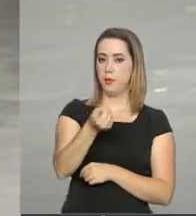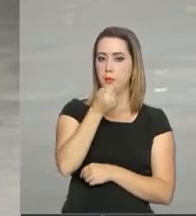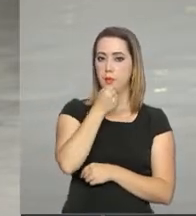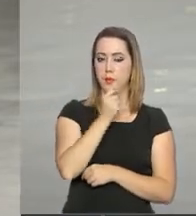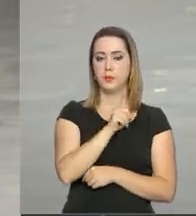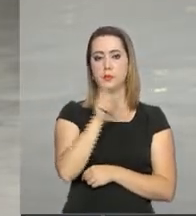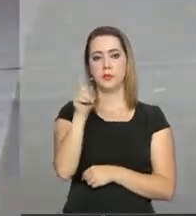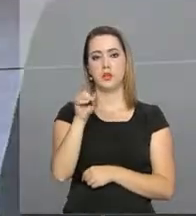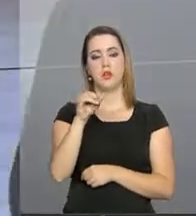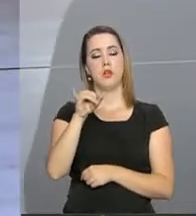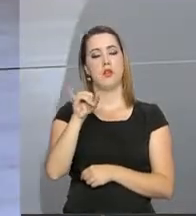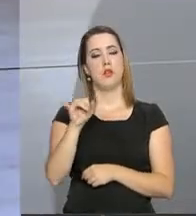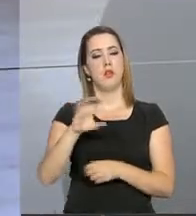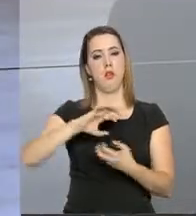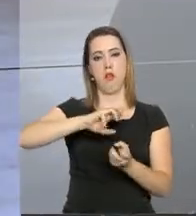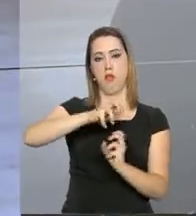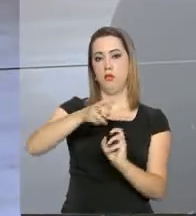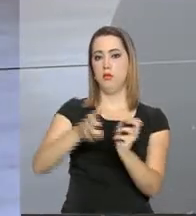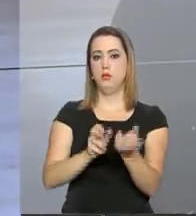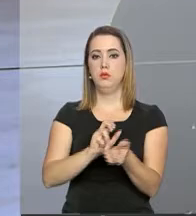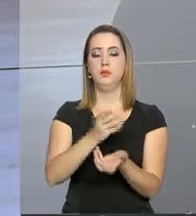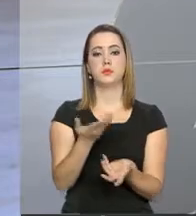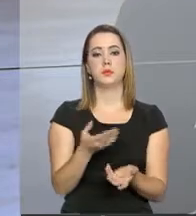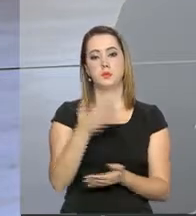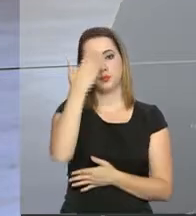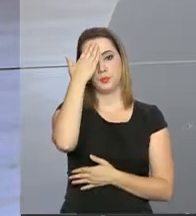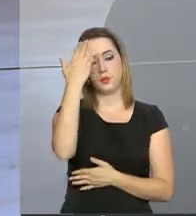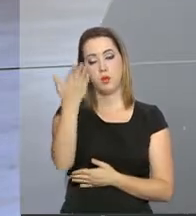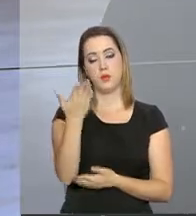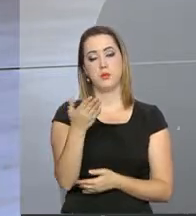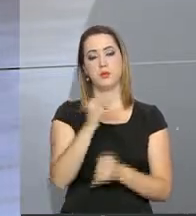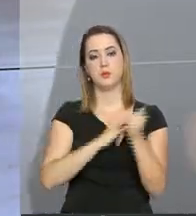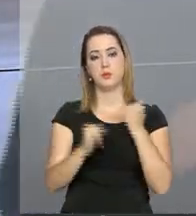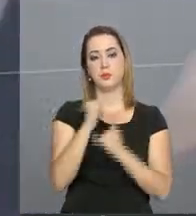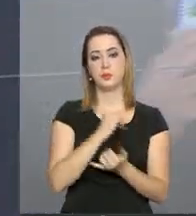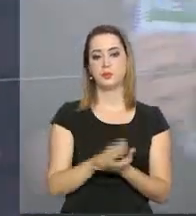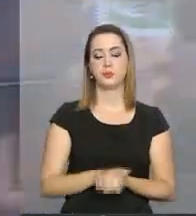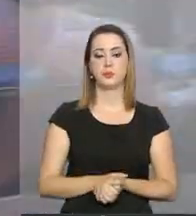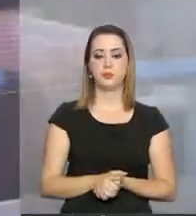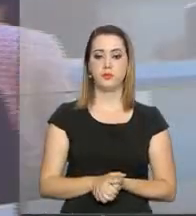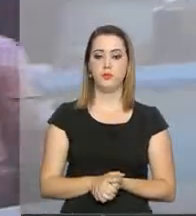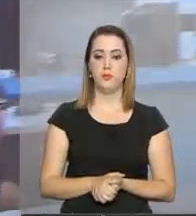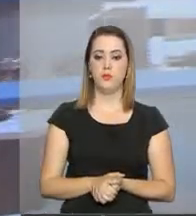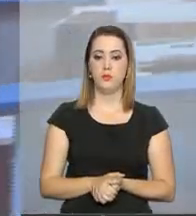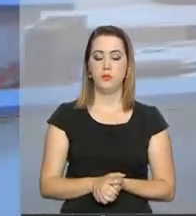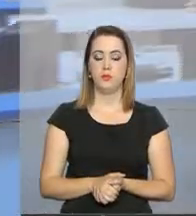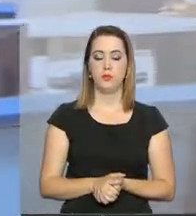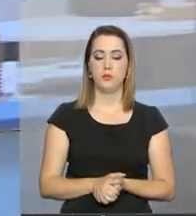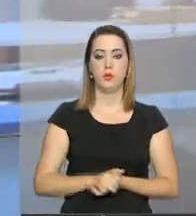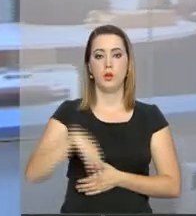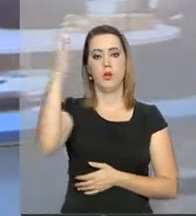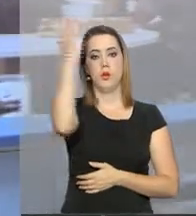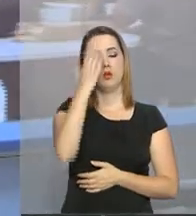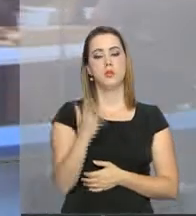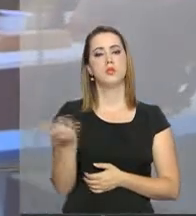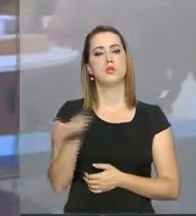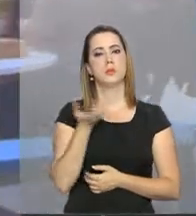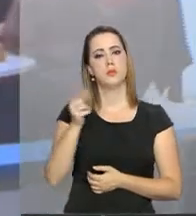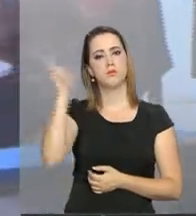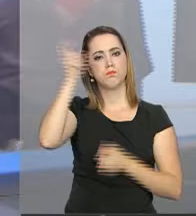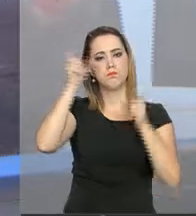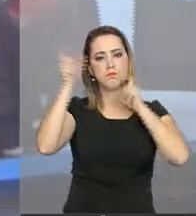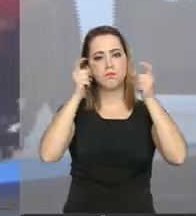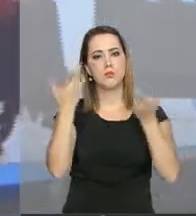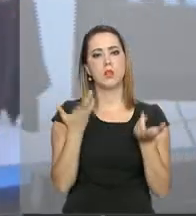Itamaraty. José Luiz. Obrigado pelas informações, Luana. Bom trabalho para você. E o Brasil também quer atrair investimentos